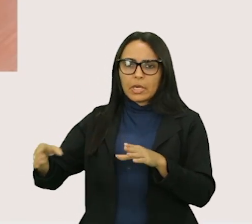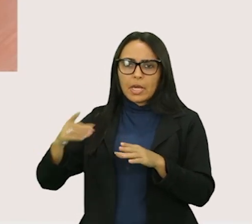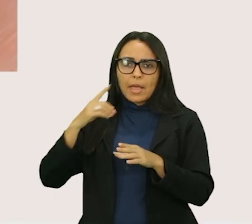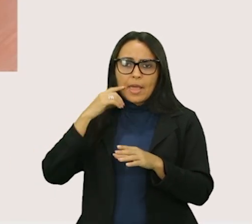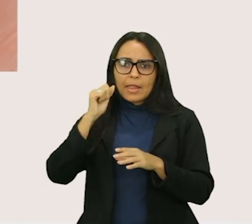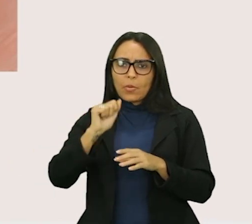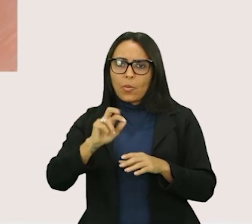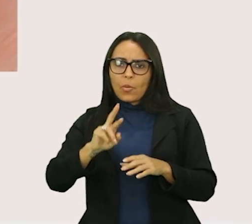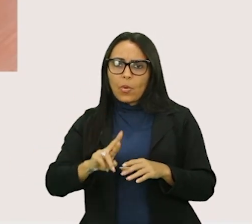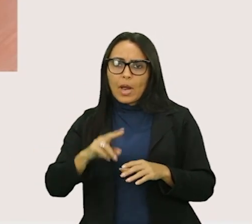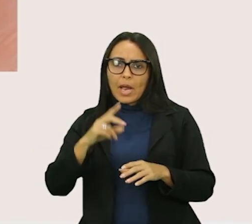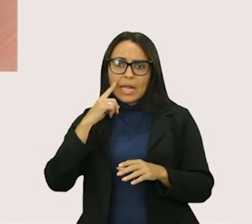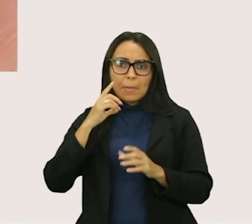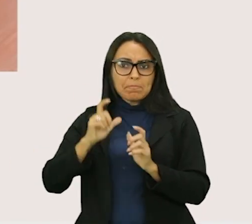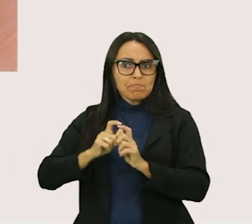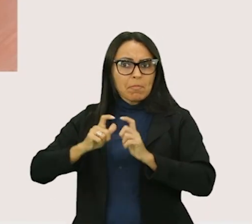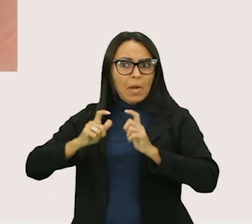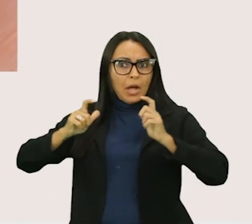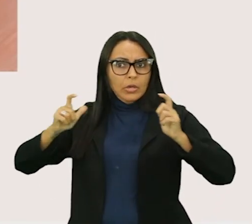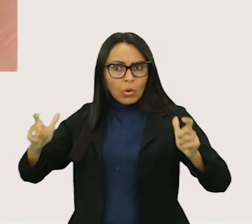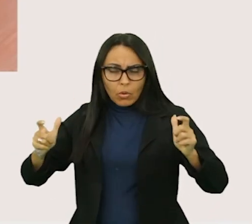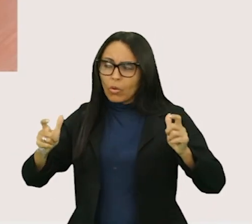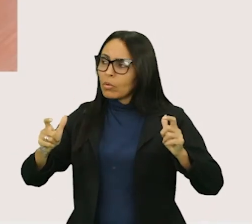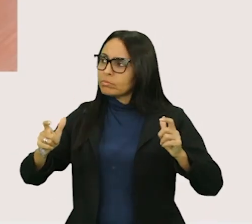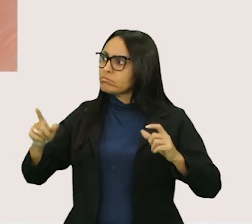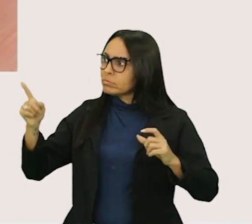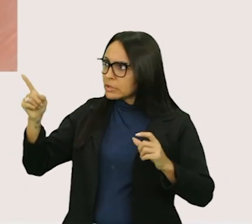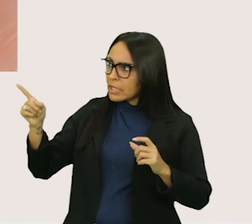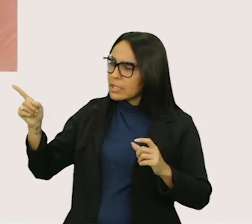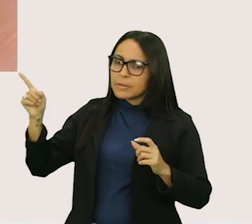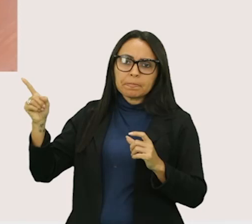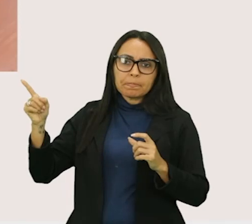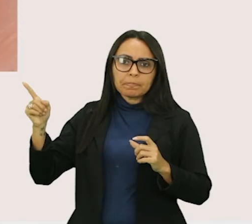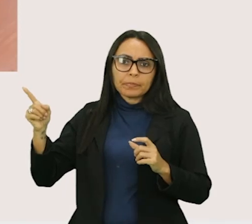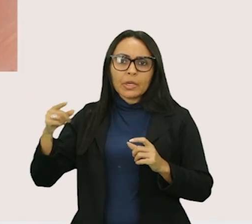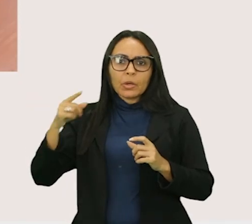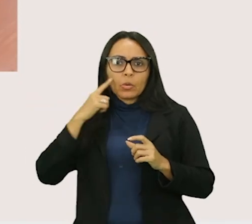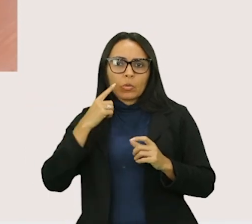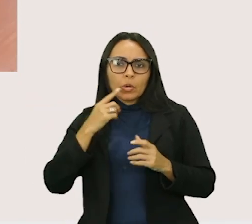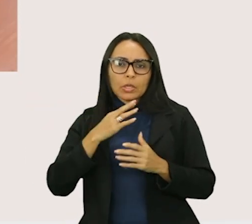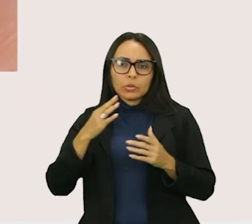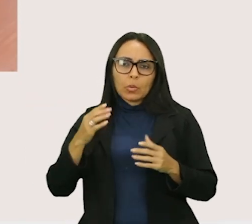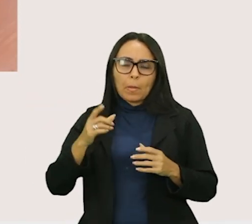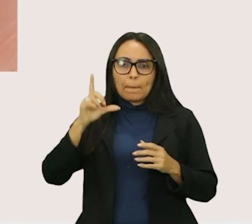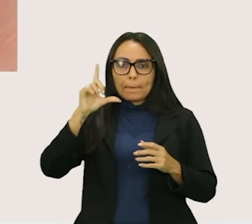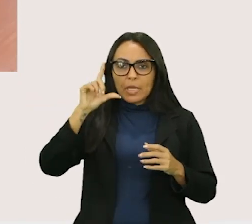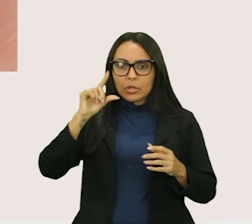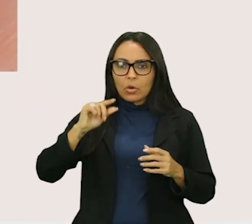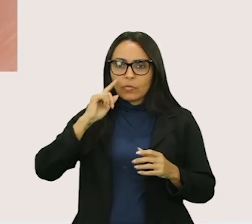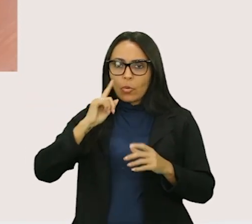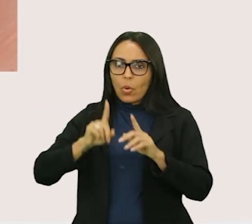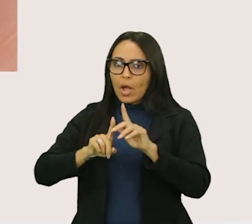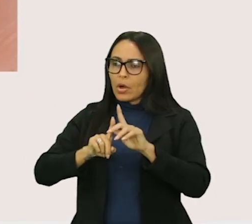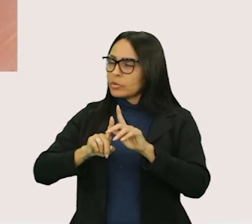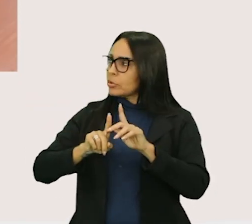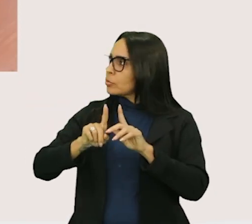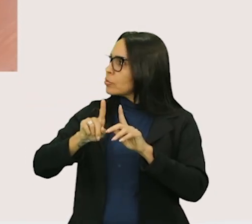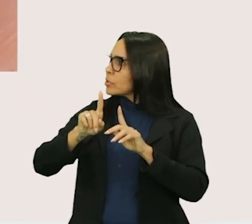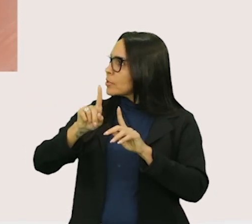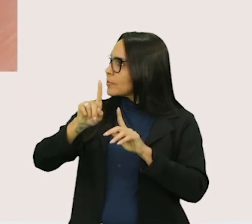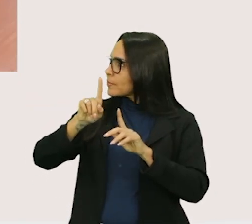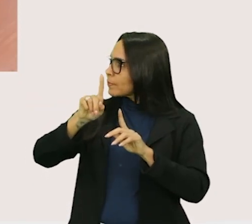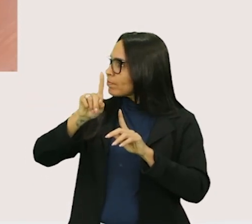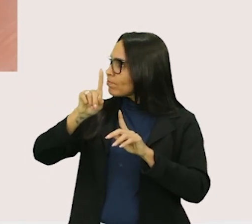mais densa, ela é maior, né? Portanto, quanto menor for a altitude,